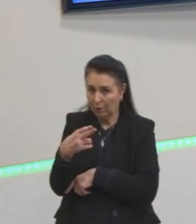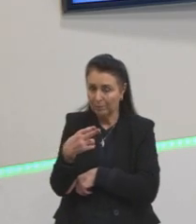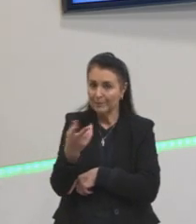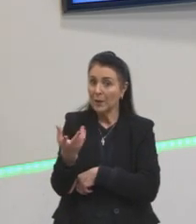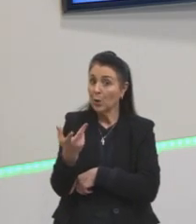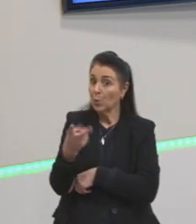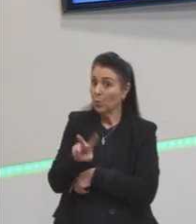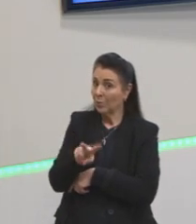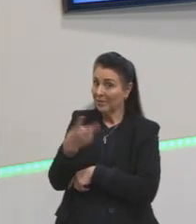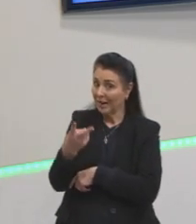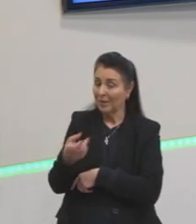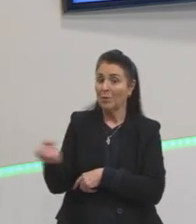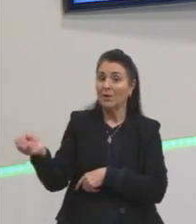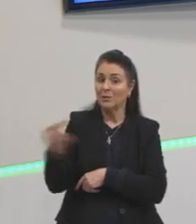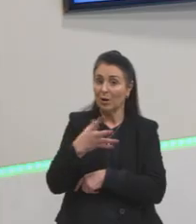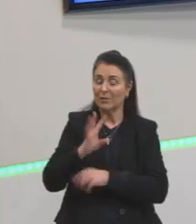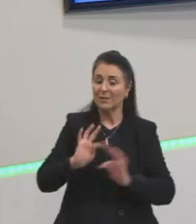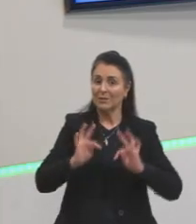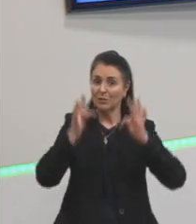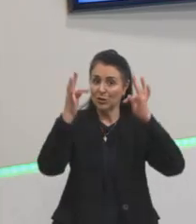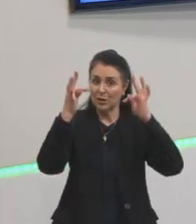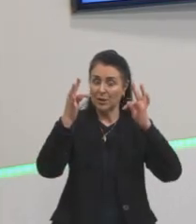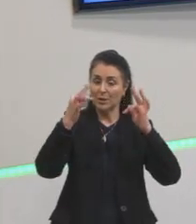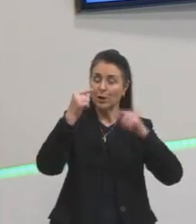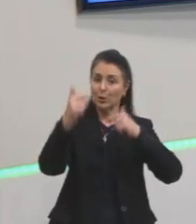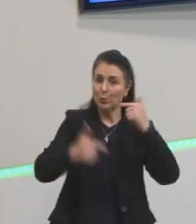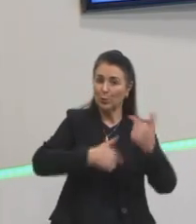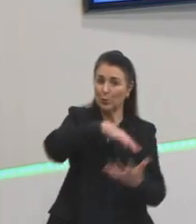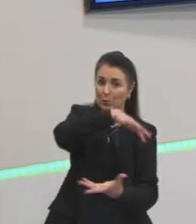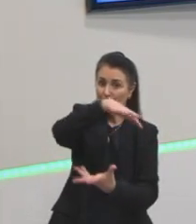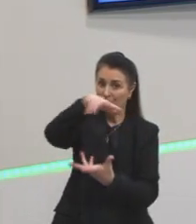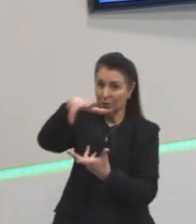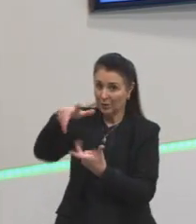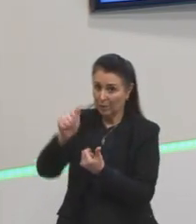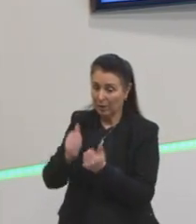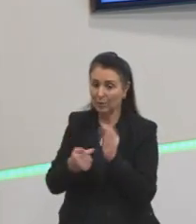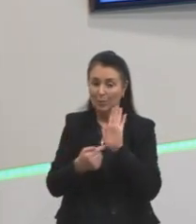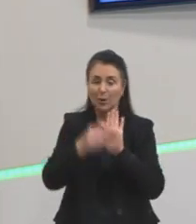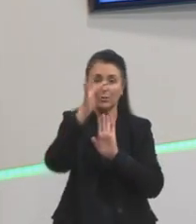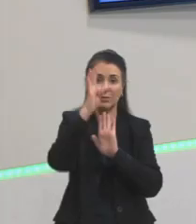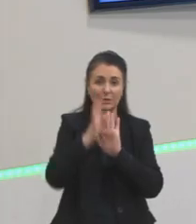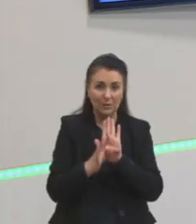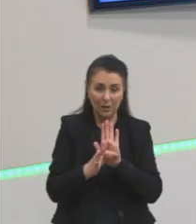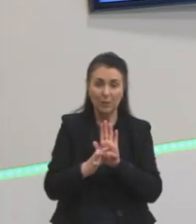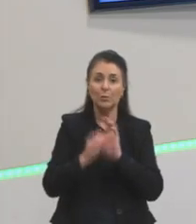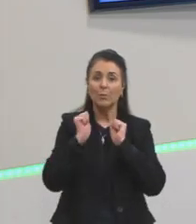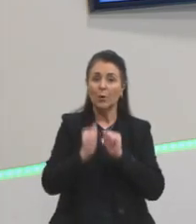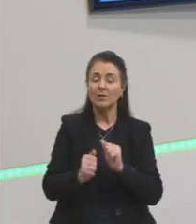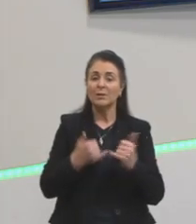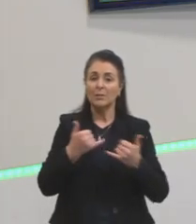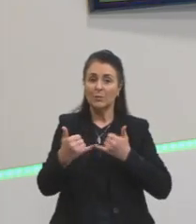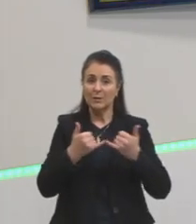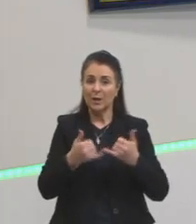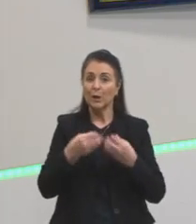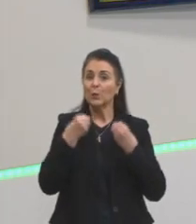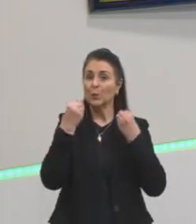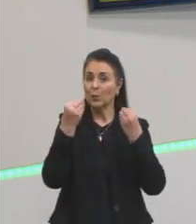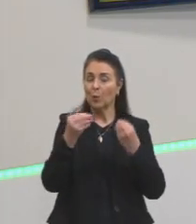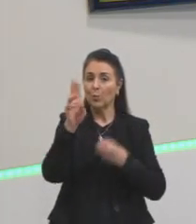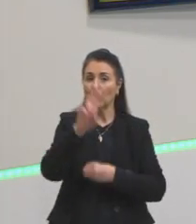relação entre as novas tecnologias e o mundo do trabalho demonstrado no texto pode ser exemplificado no